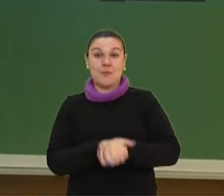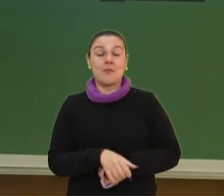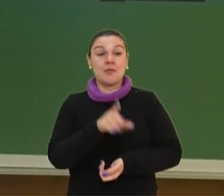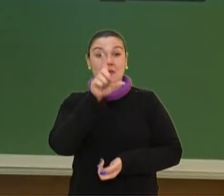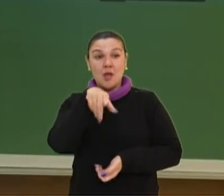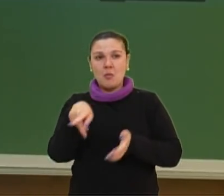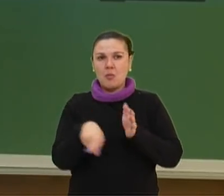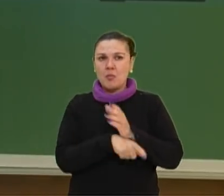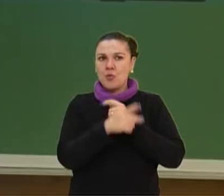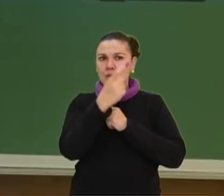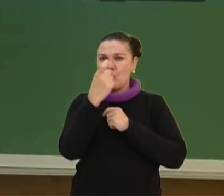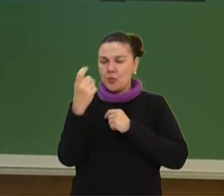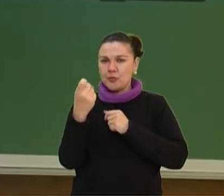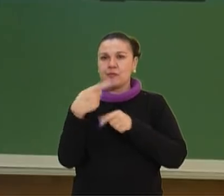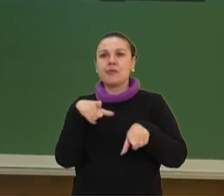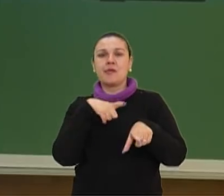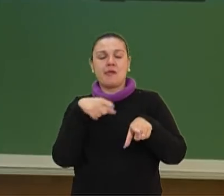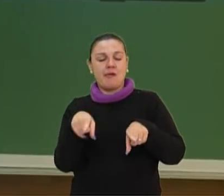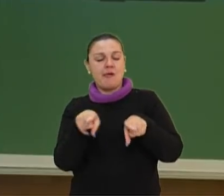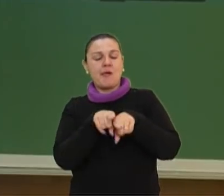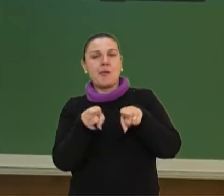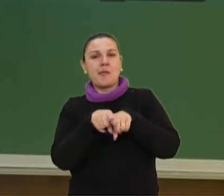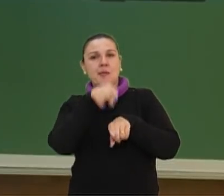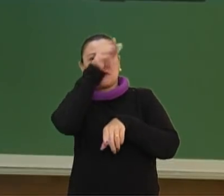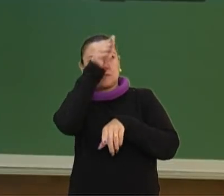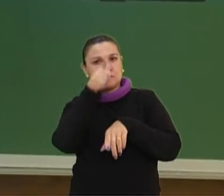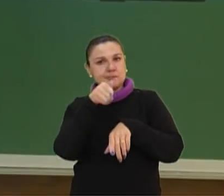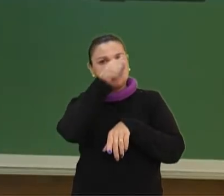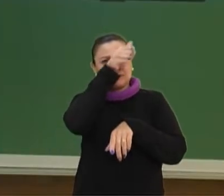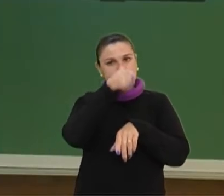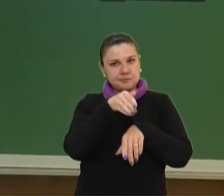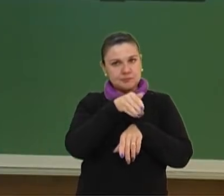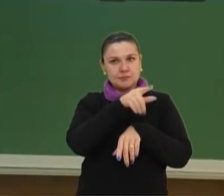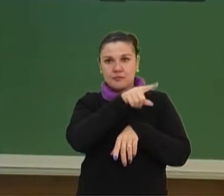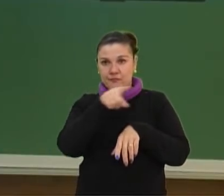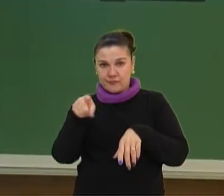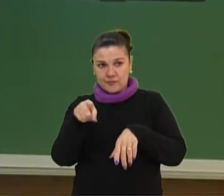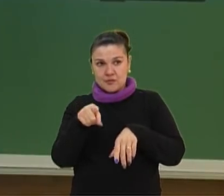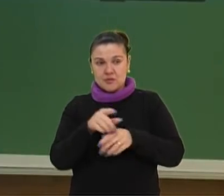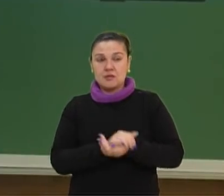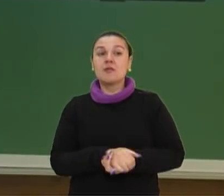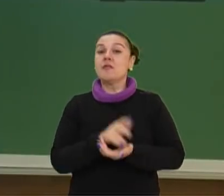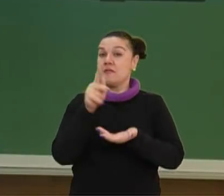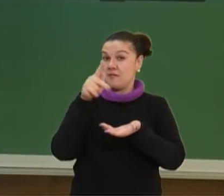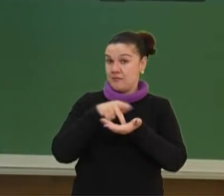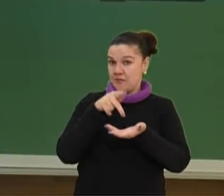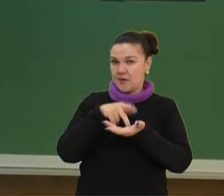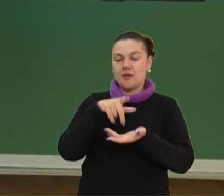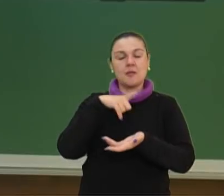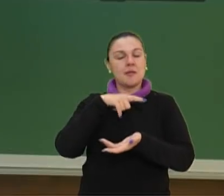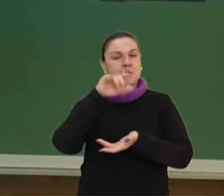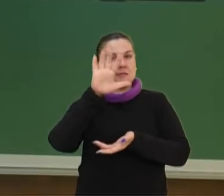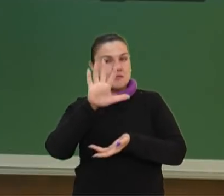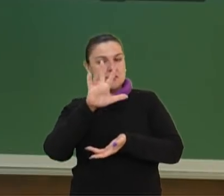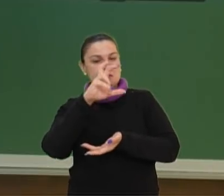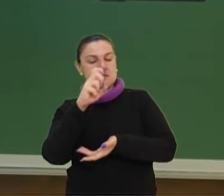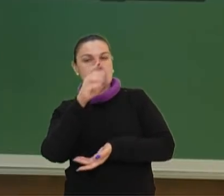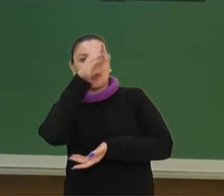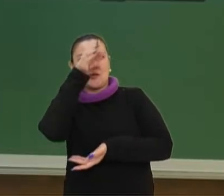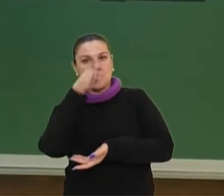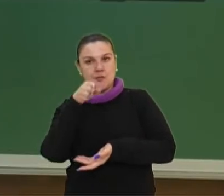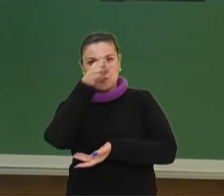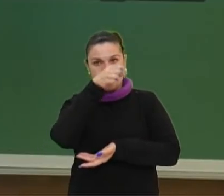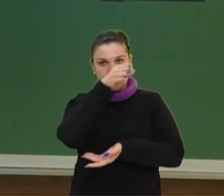o único polígono que tem a mesma quantidade de diagonais. Vocês verão que temos também 5 diagonais. Então, o pentágono